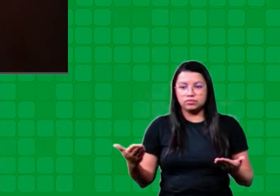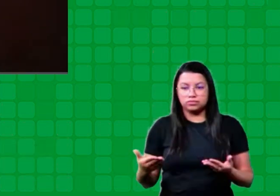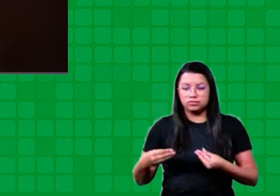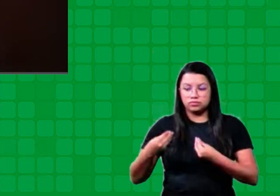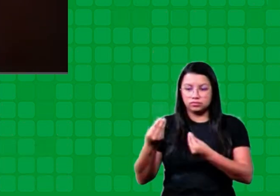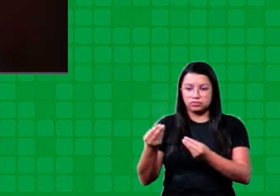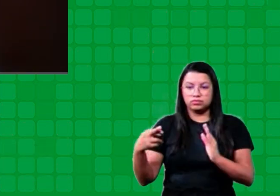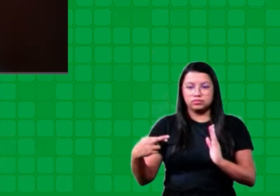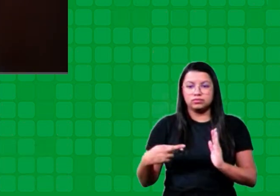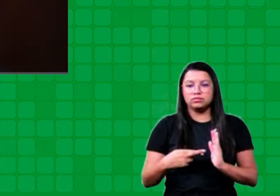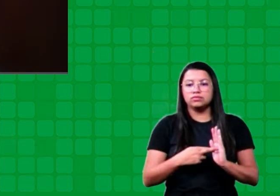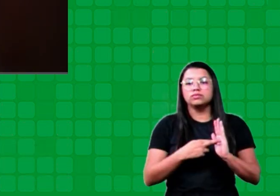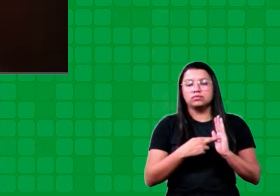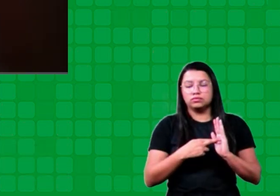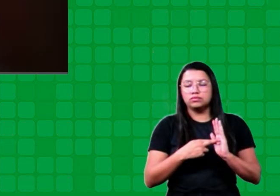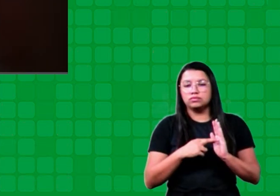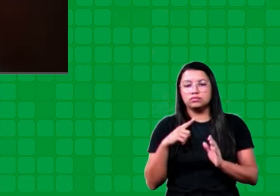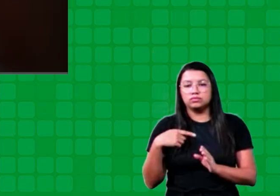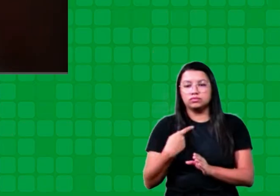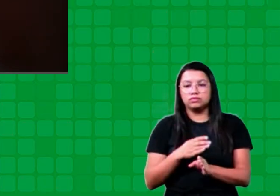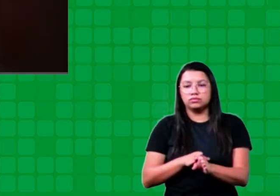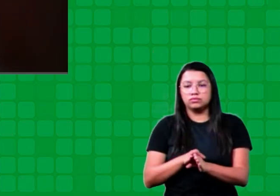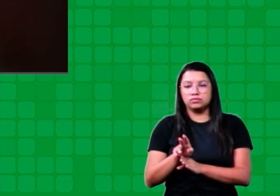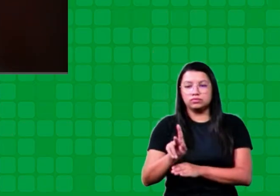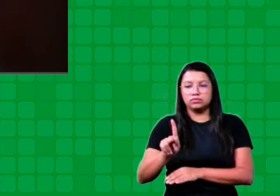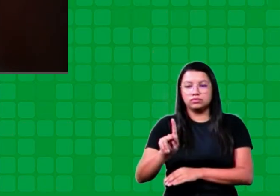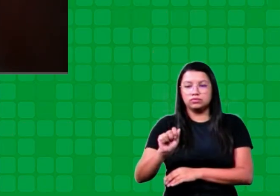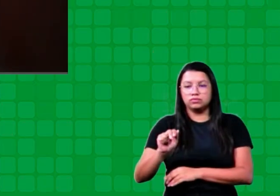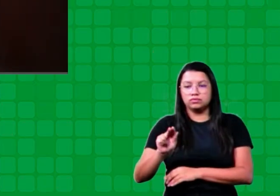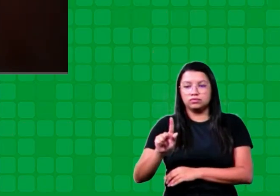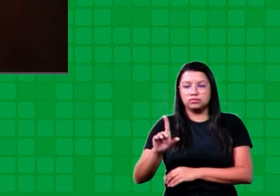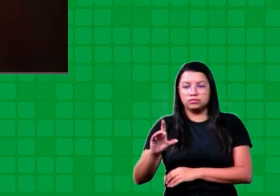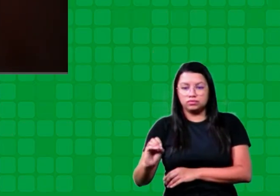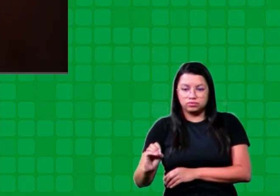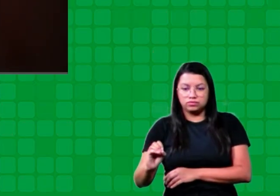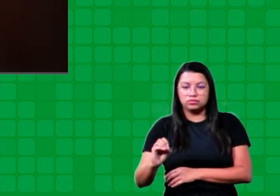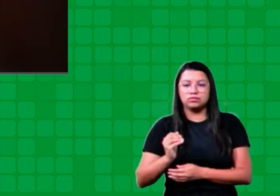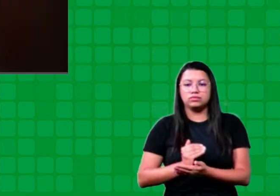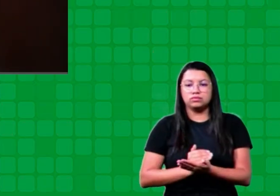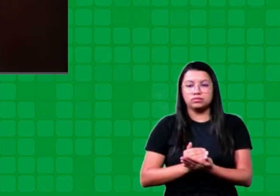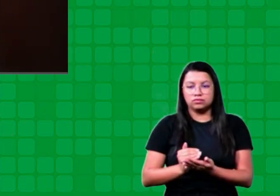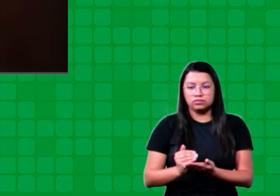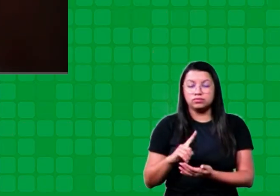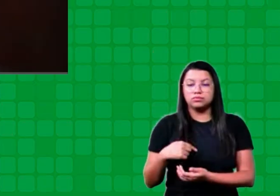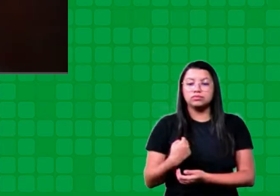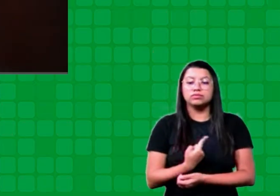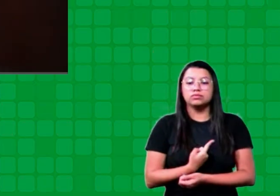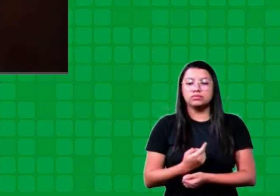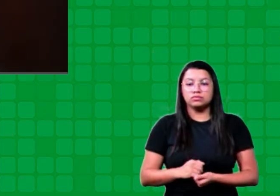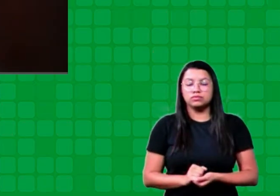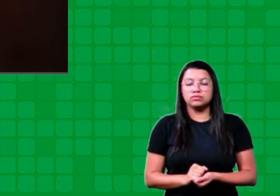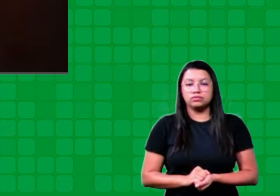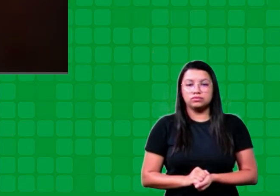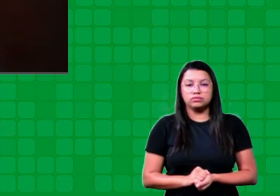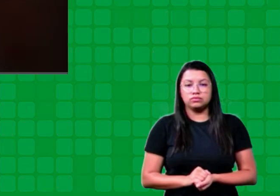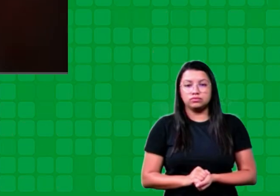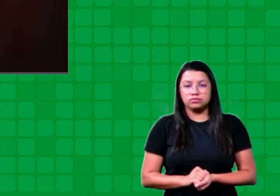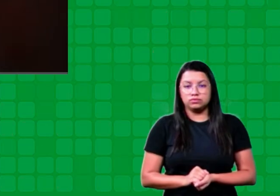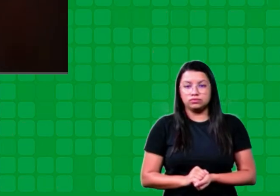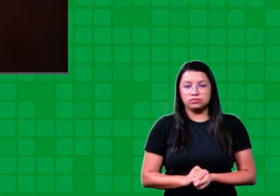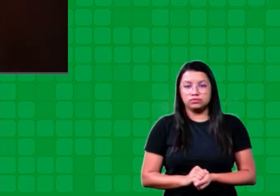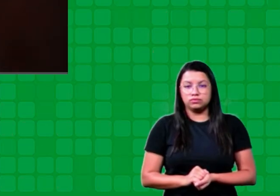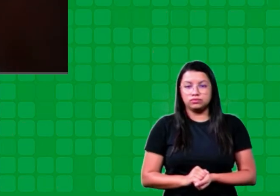o nosso conselheiro Paulo Vanderlei, para estar iniciando aí o relato aí do nosso